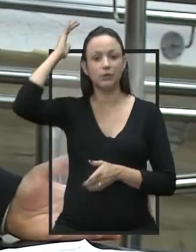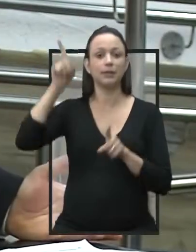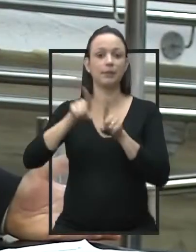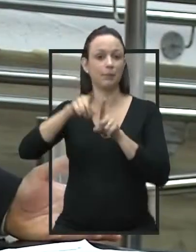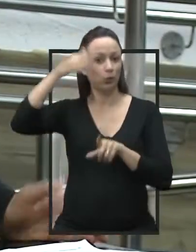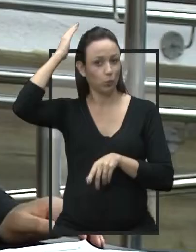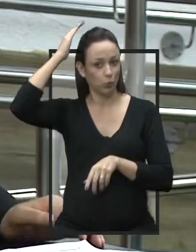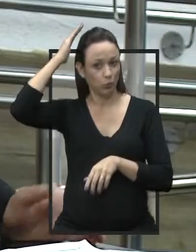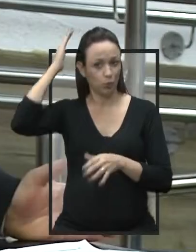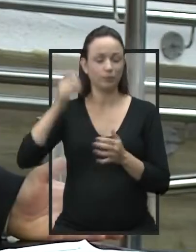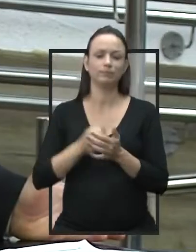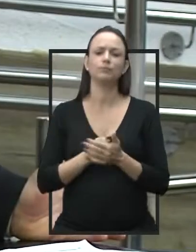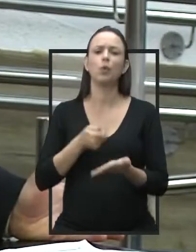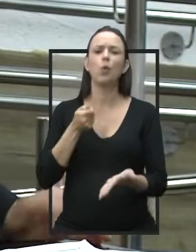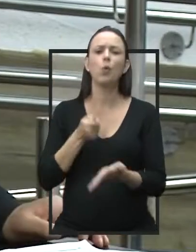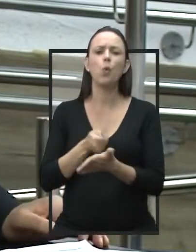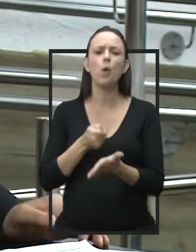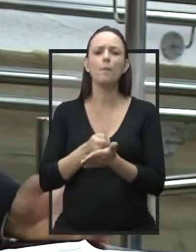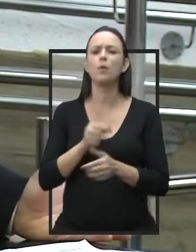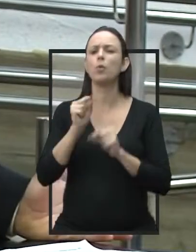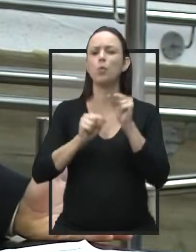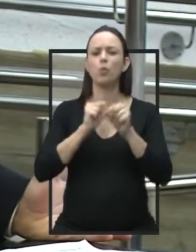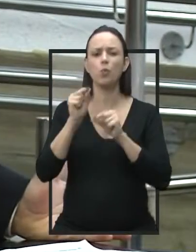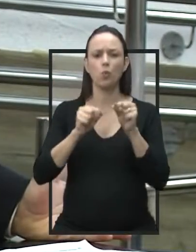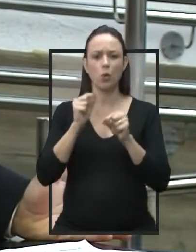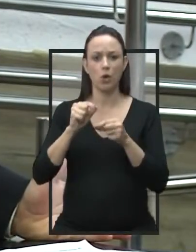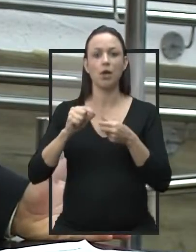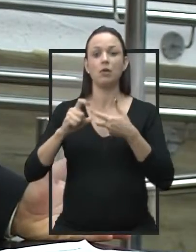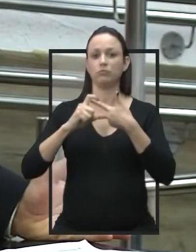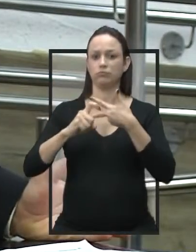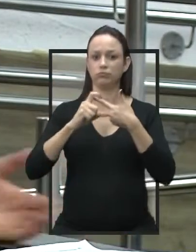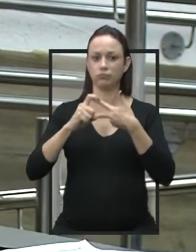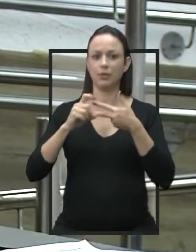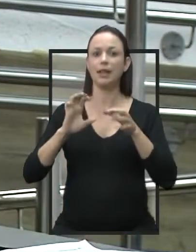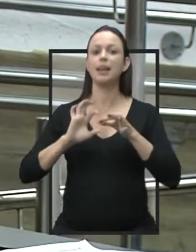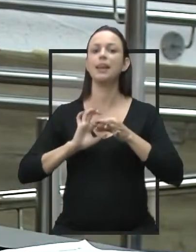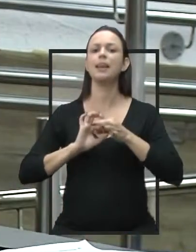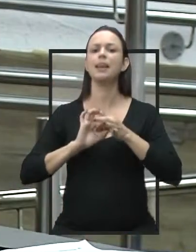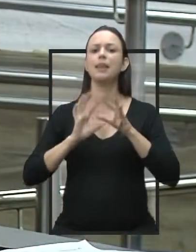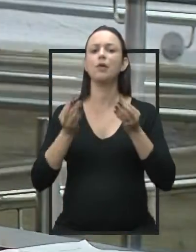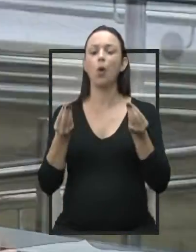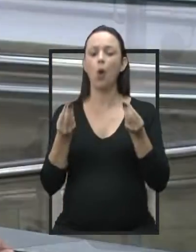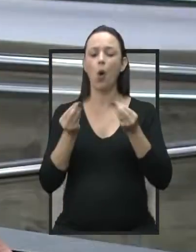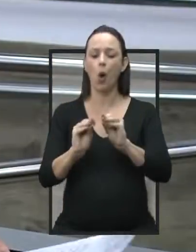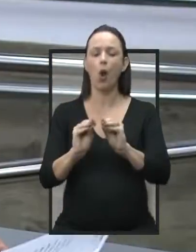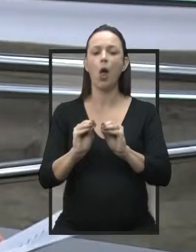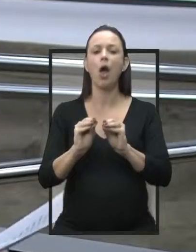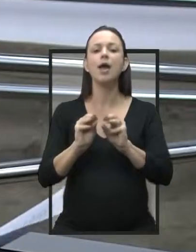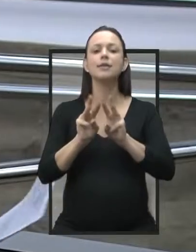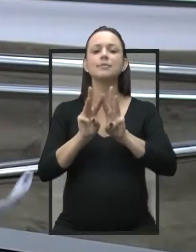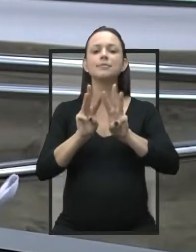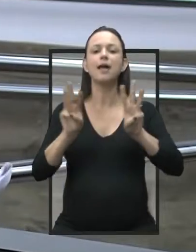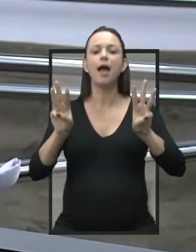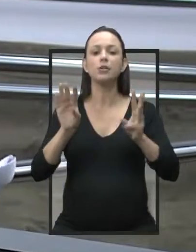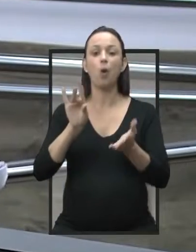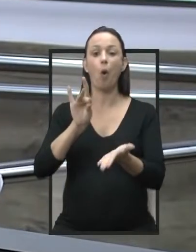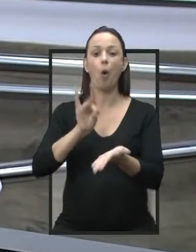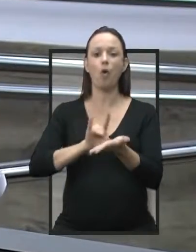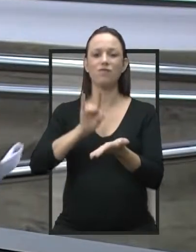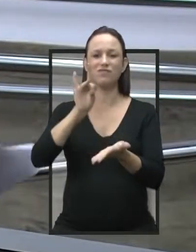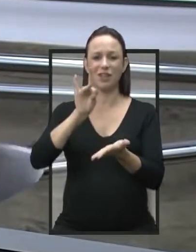bauab e obriga o executivo municipal a disponibilizar em sua página oficial na internet